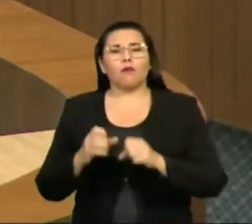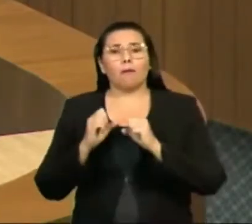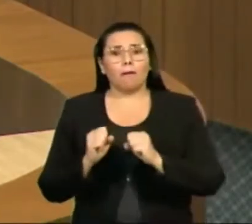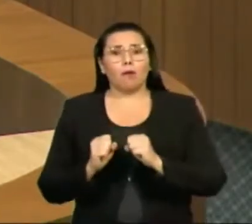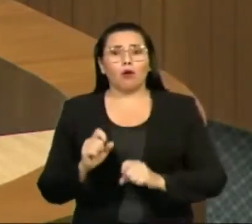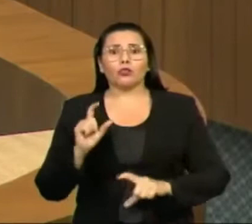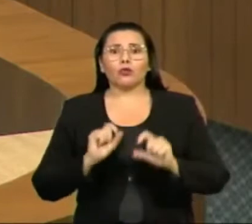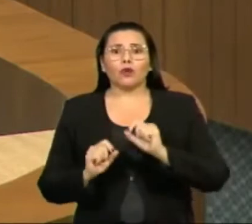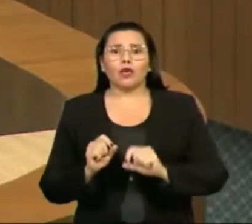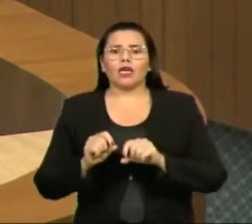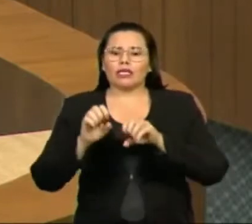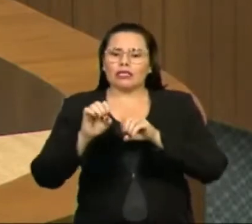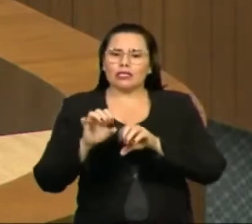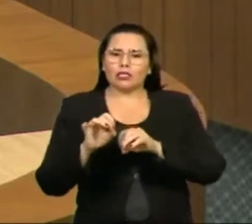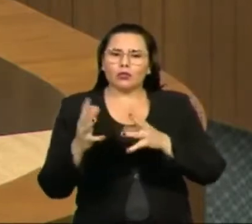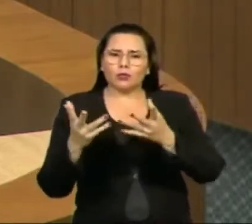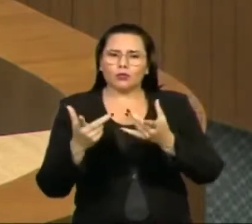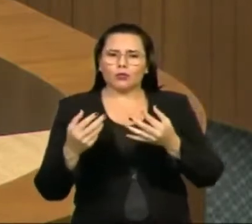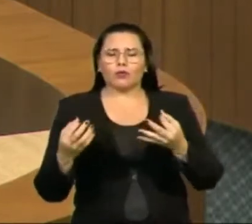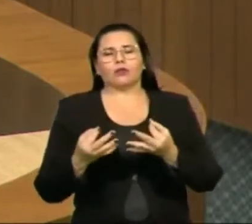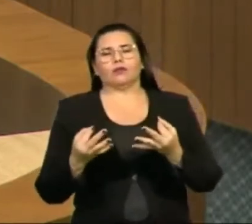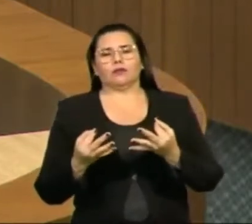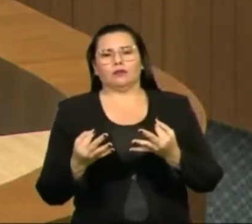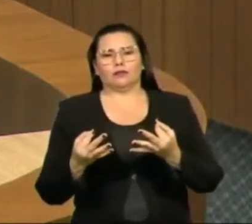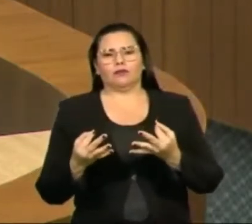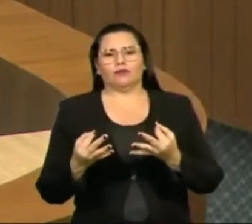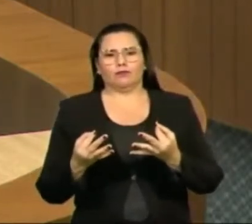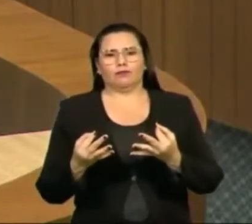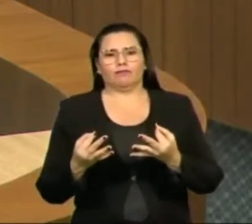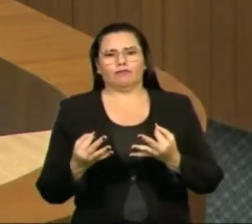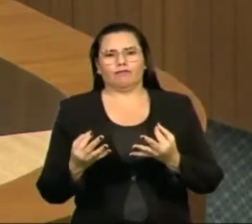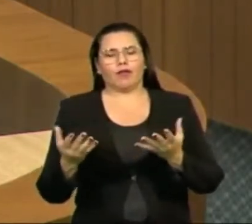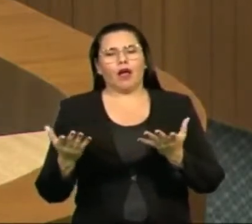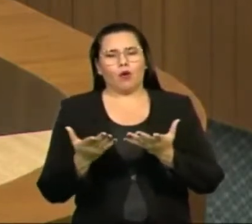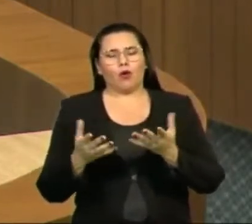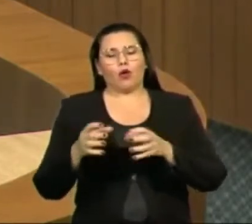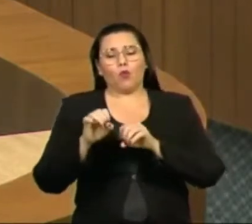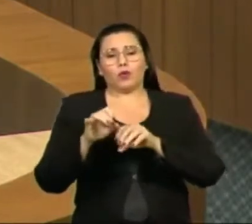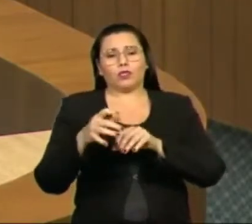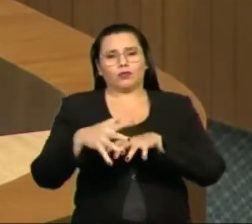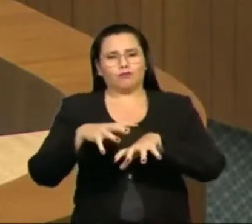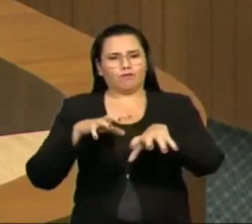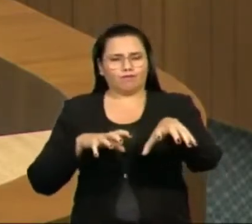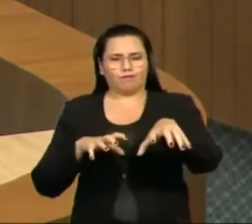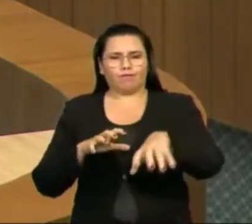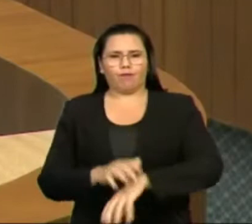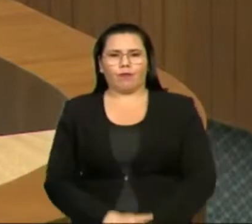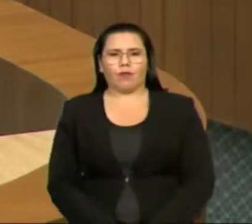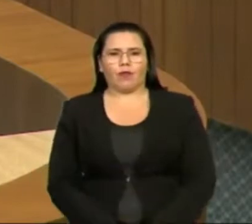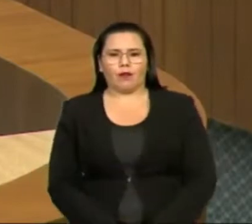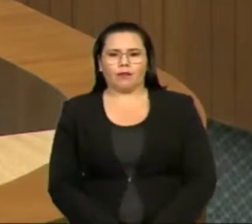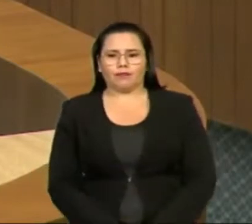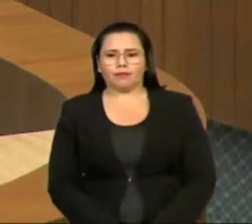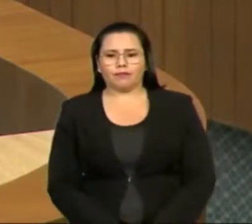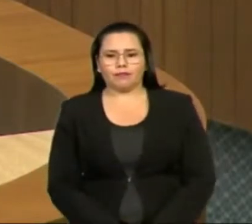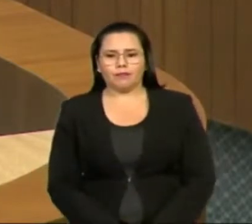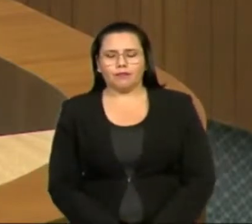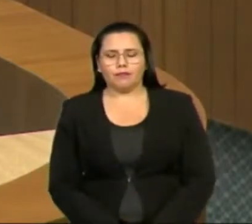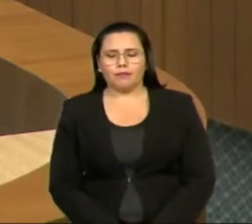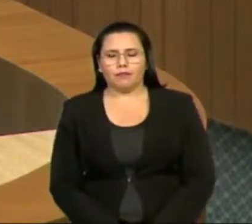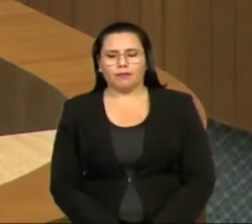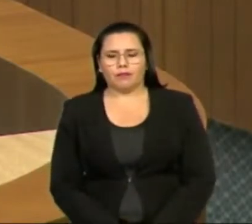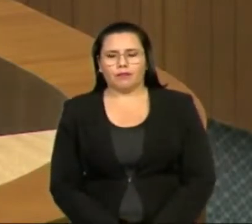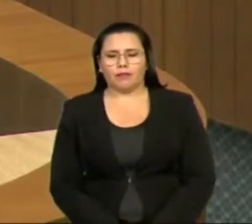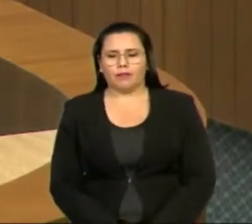ter um ensino de qualidade. E o reflexo, senhoras deputadas, senhores deputados, de todo esse trabalho